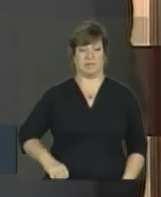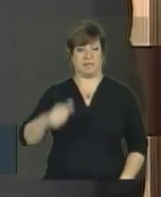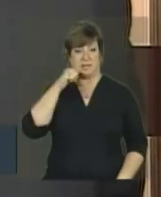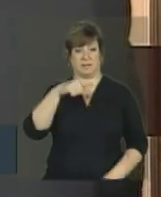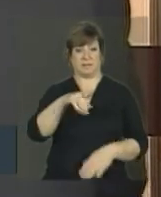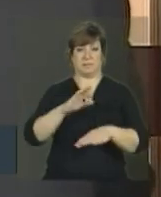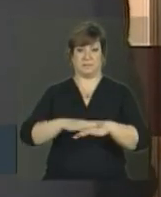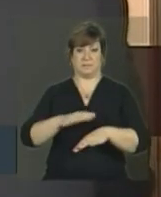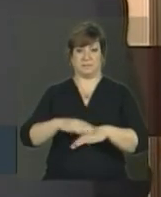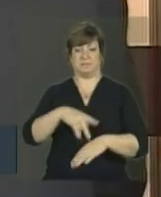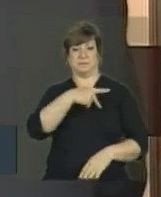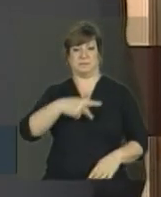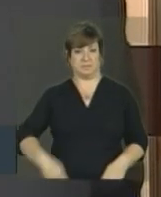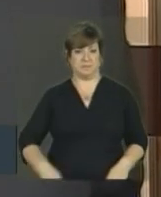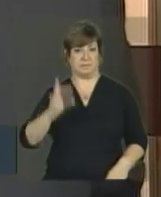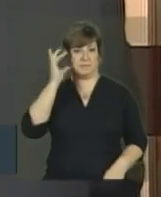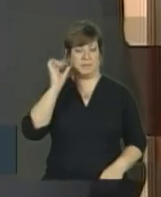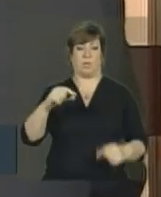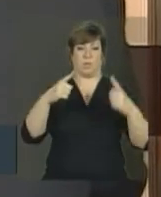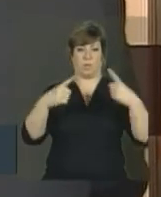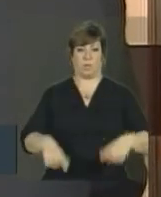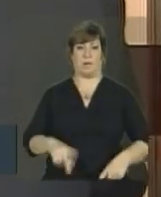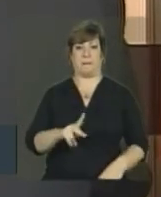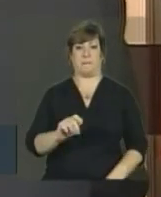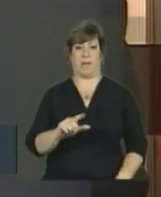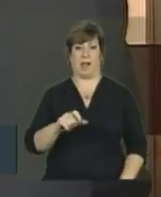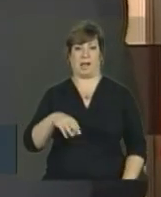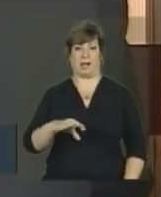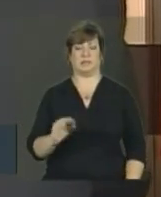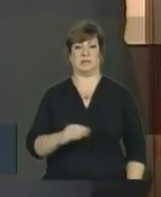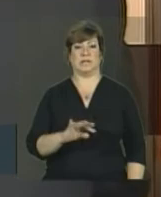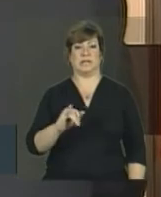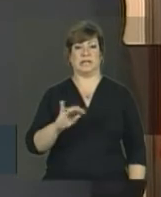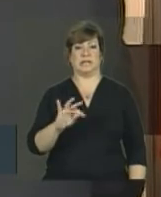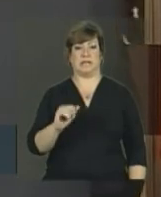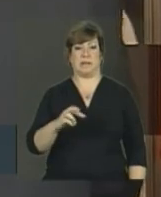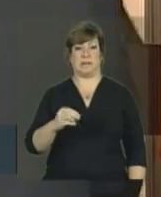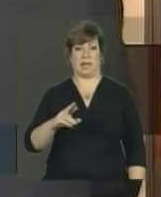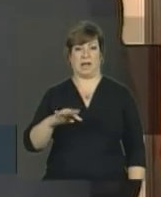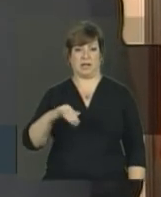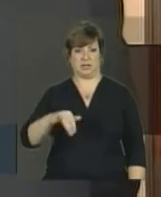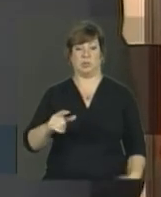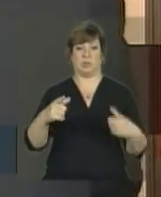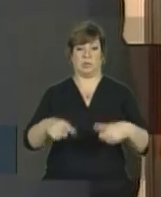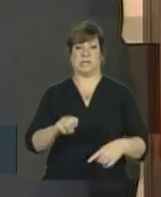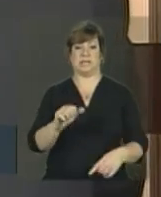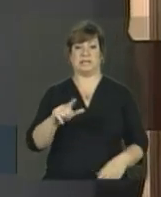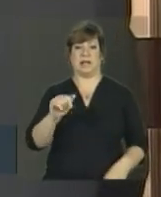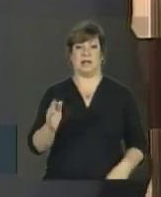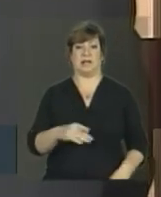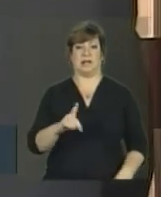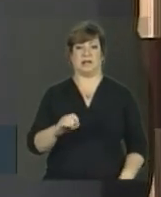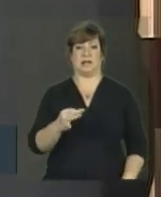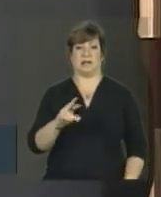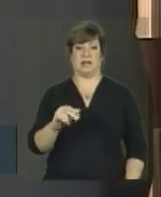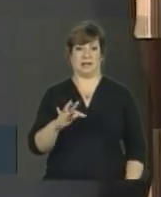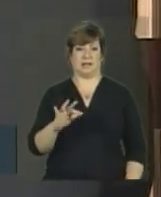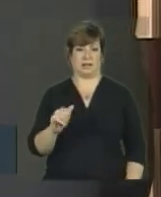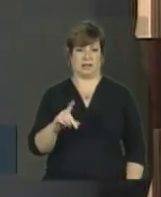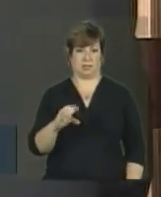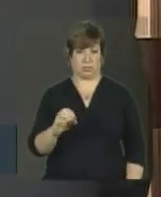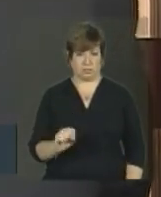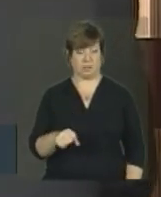Dilma Rousseff no Palácio do Itamaraty, na sala de tratados. O embaixador é o responsável